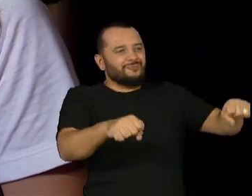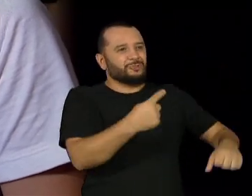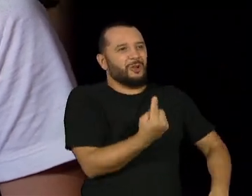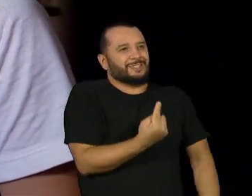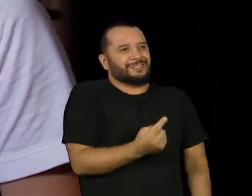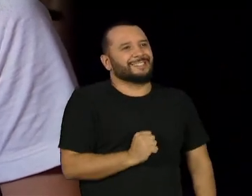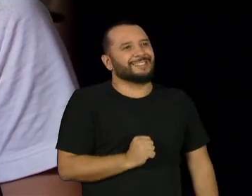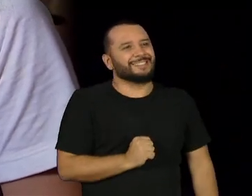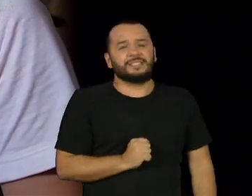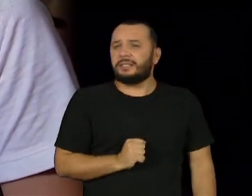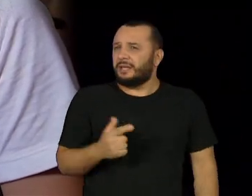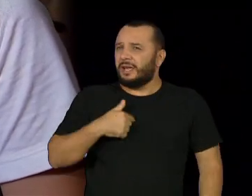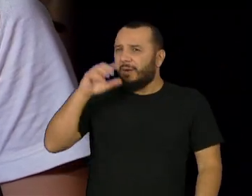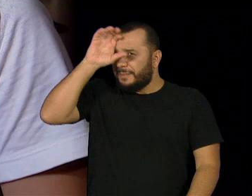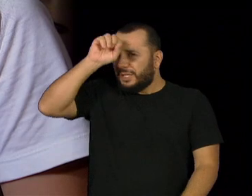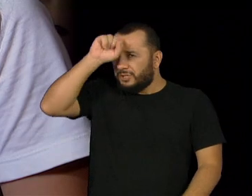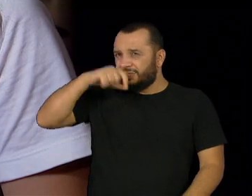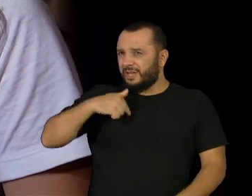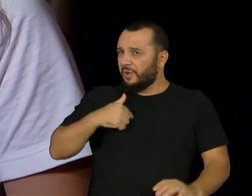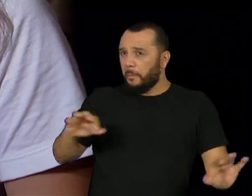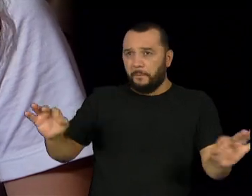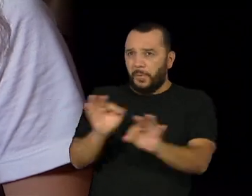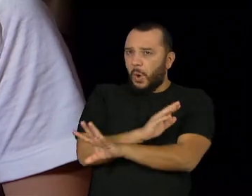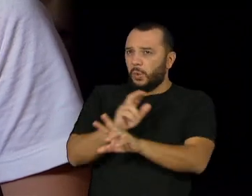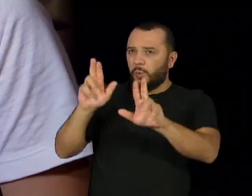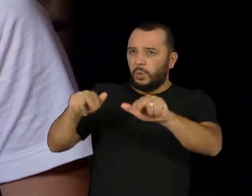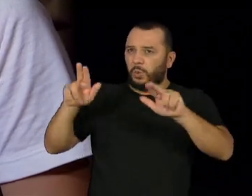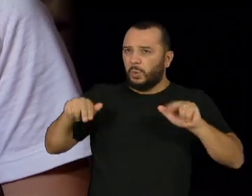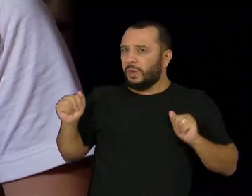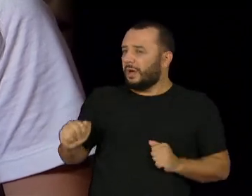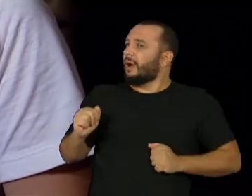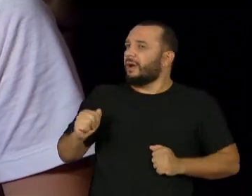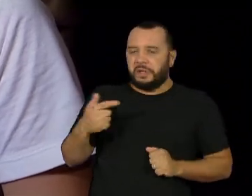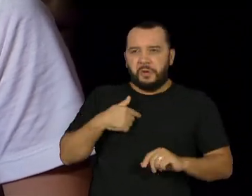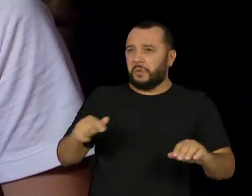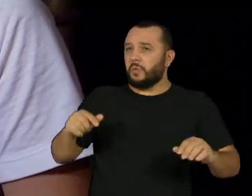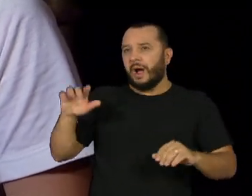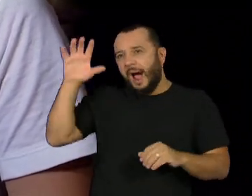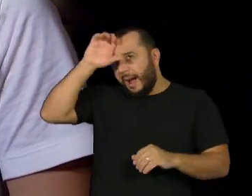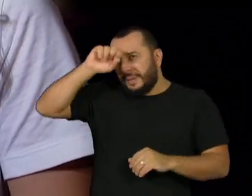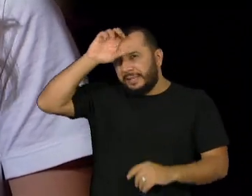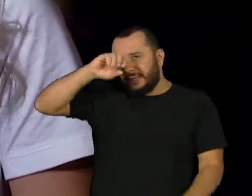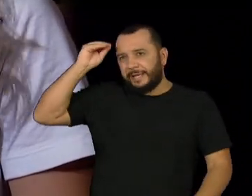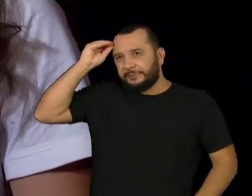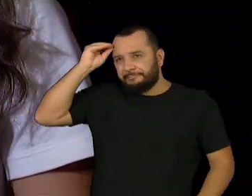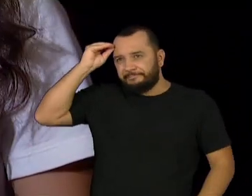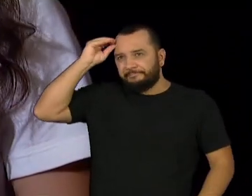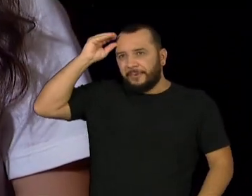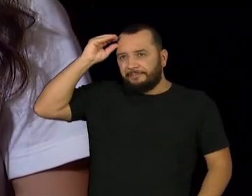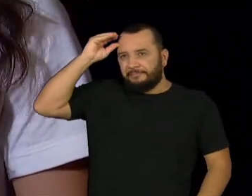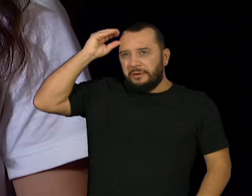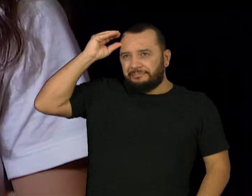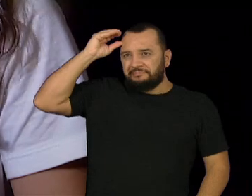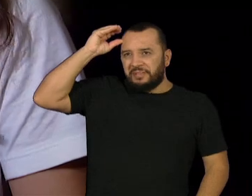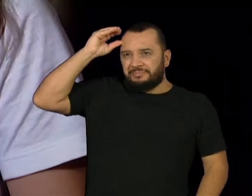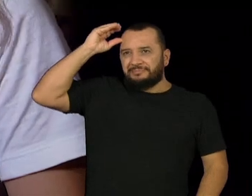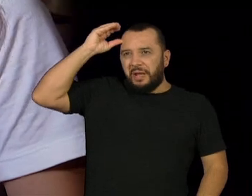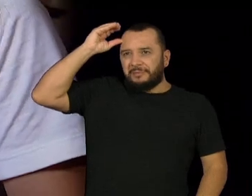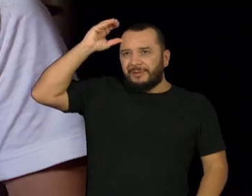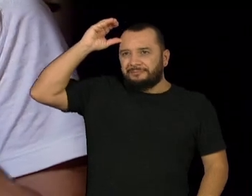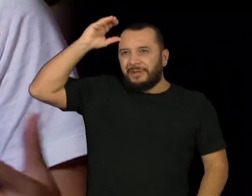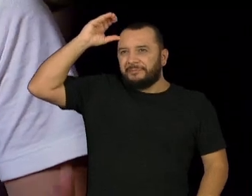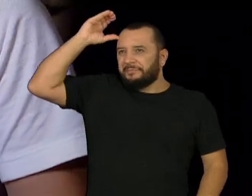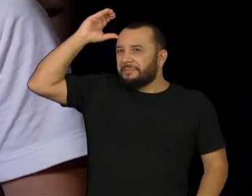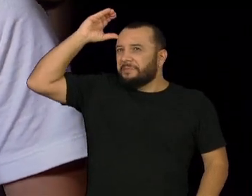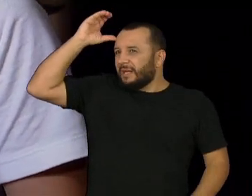pronta. Né? Que o estar pronta era apenas assim, estar pronta para lidar com os problemas